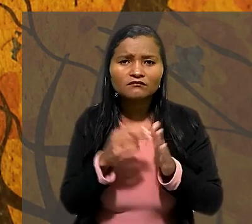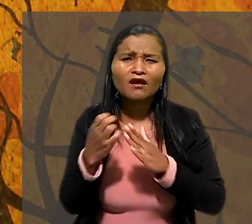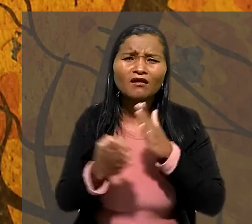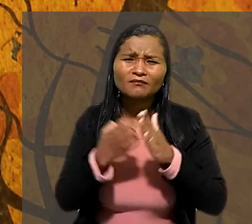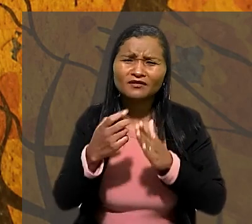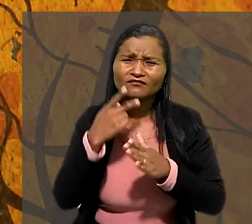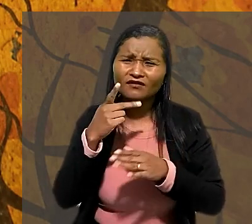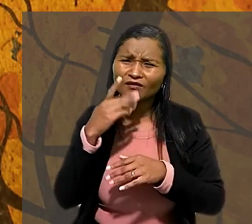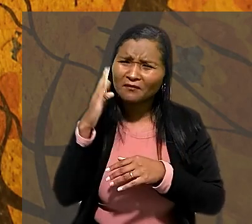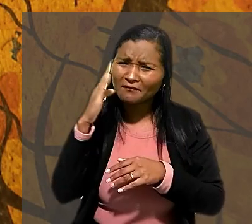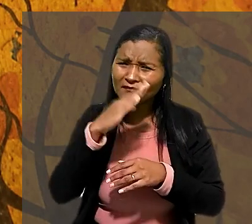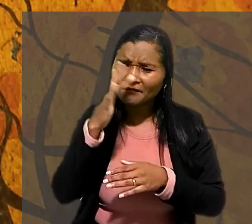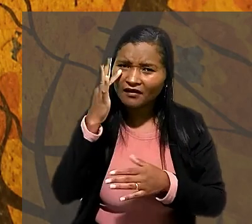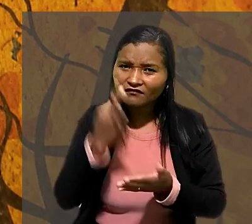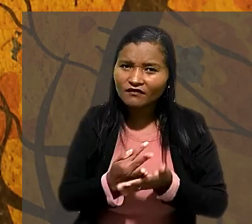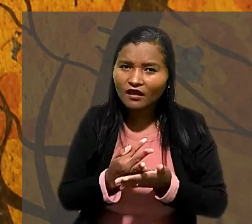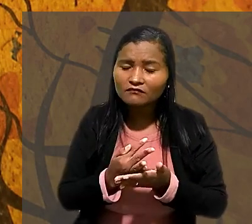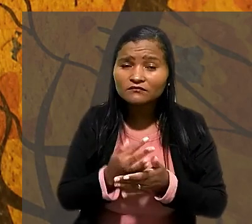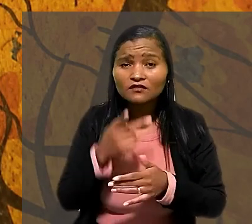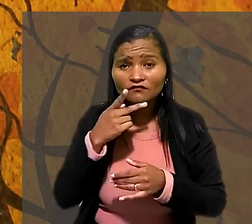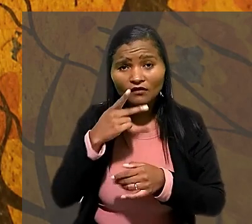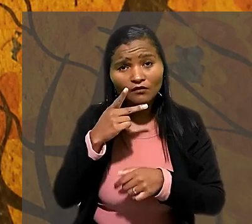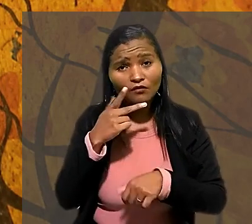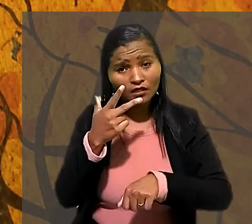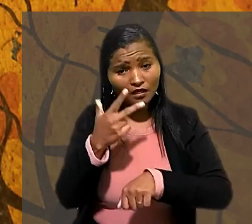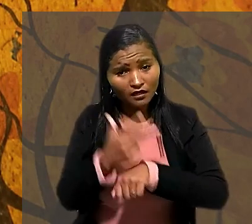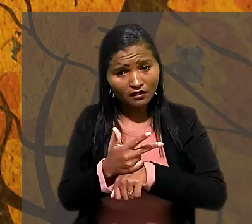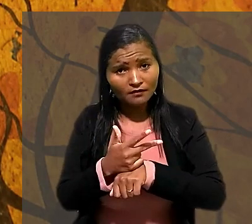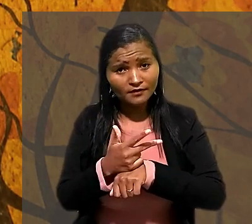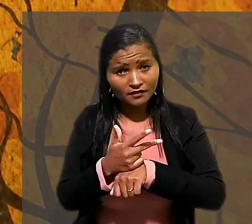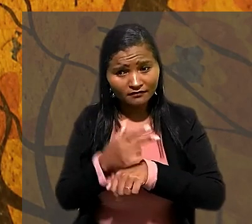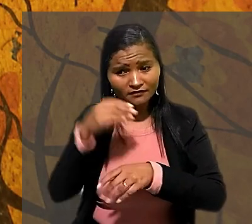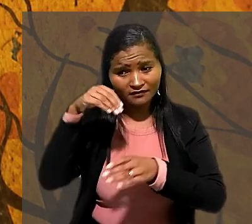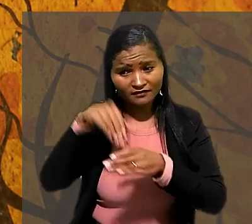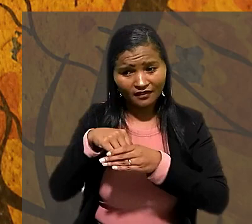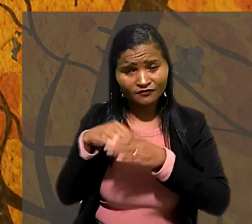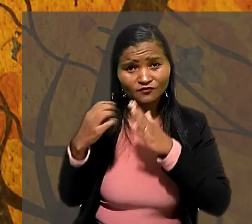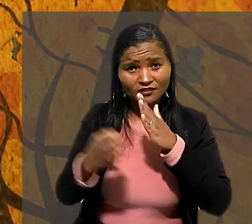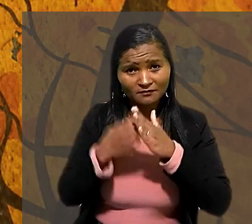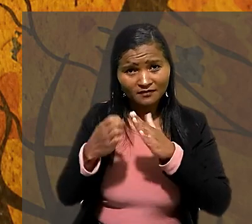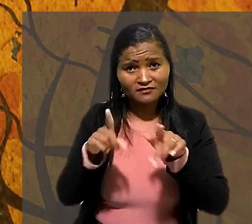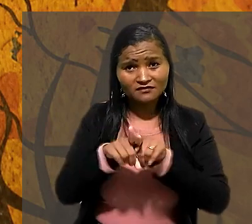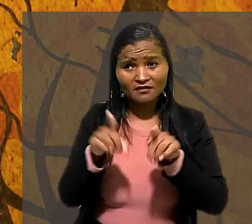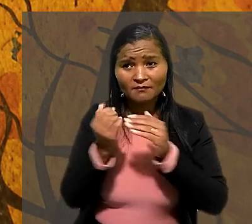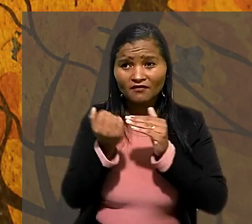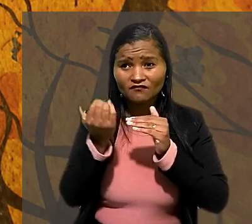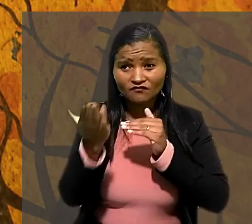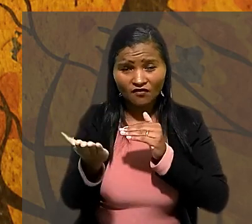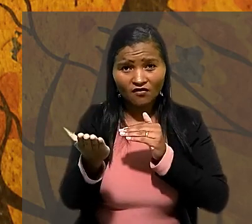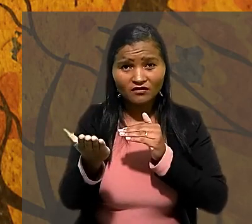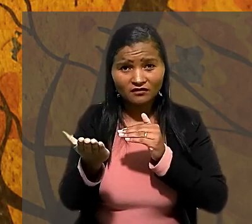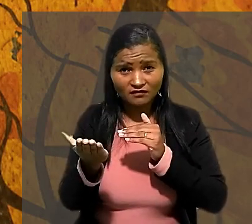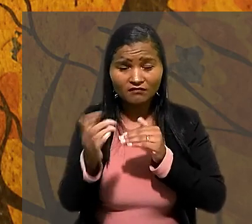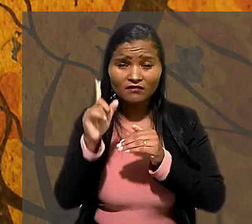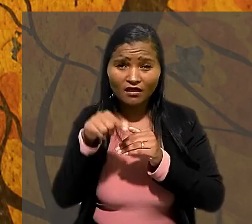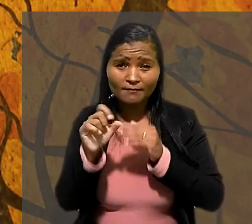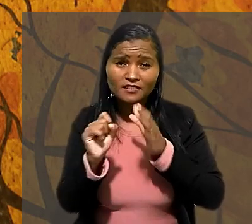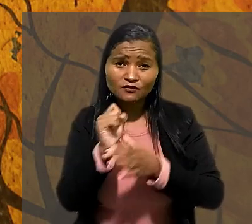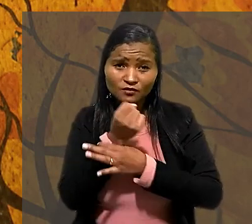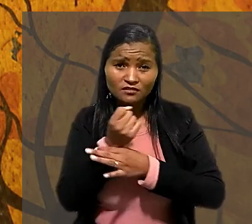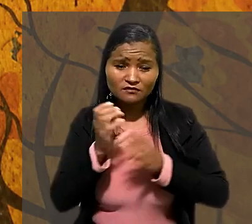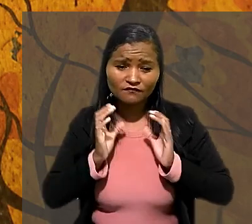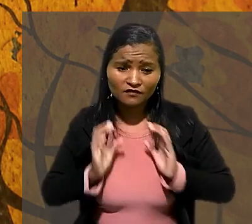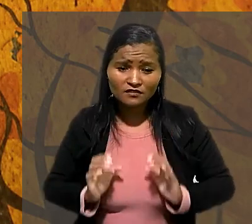empresas alegaram má-fé do encarregado e sustentaram que as câmeras de circuito interno e externo visavam a